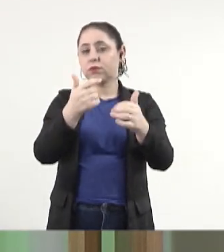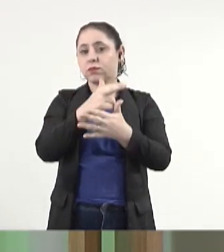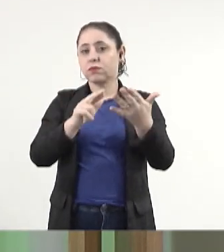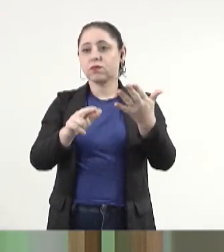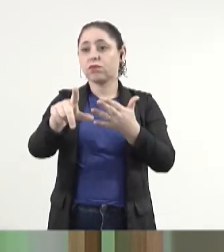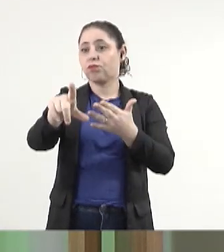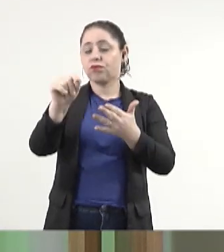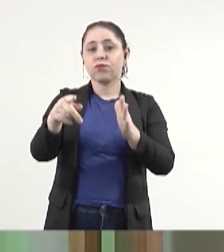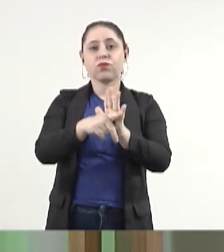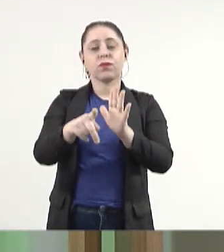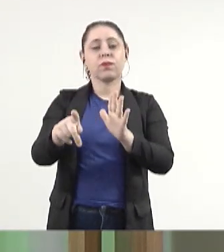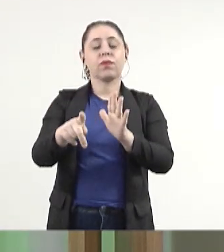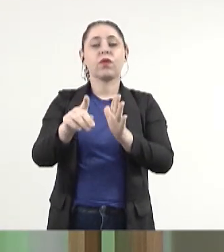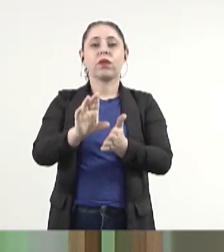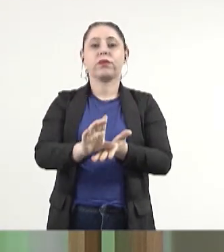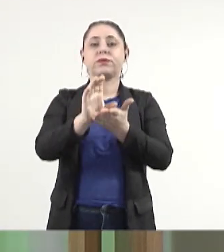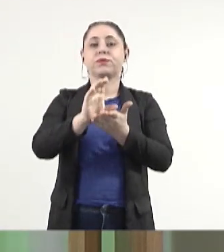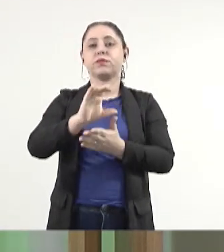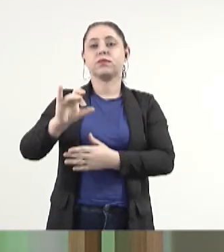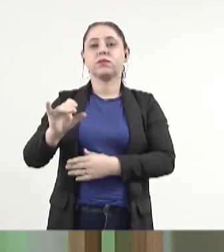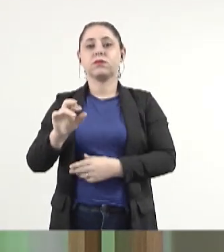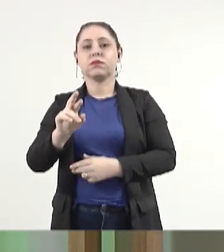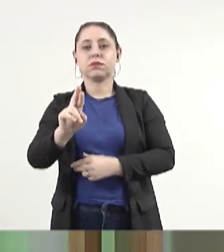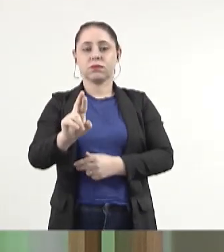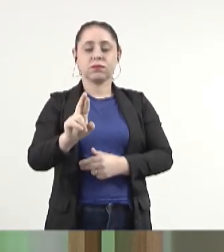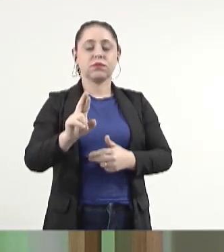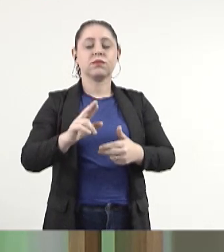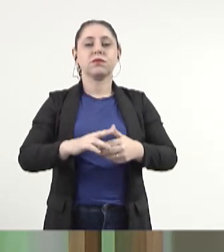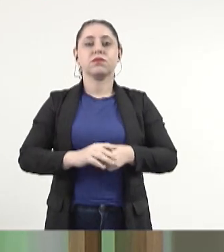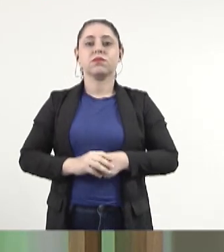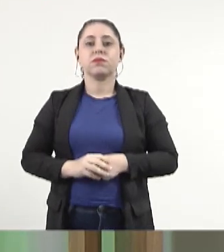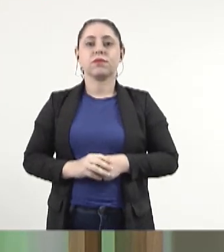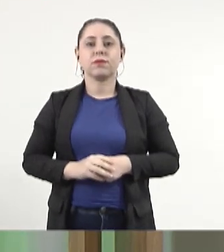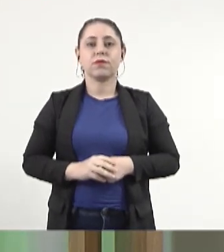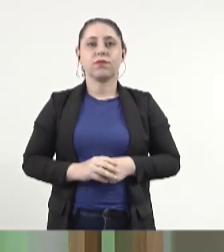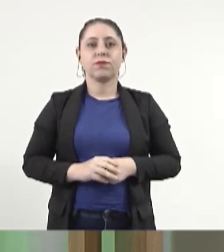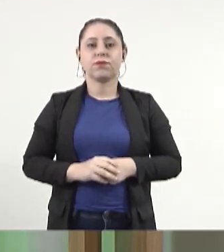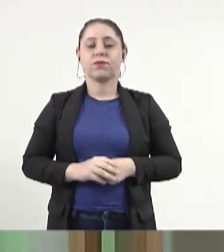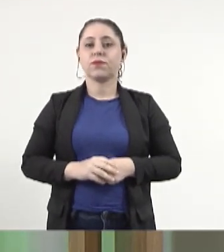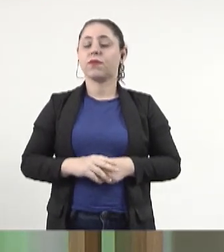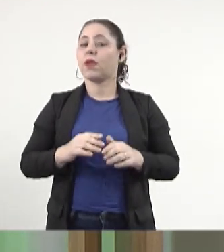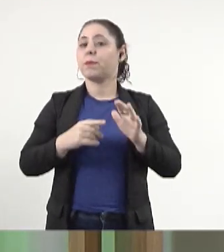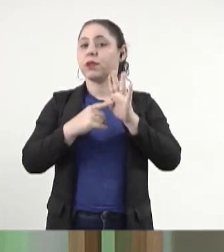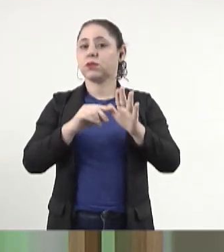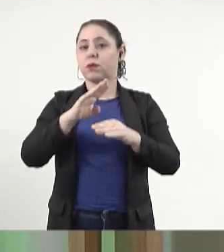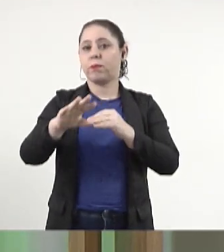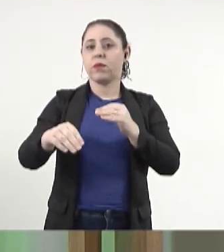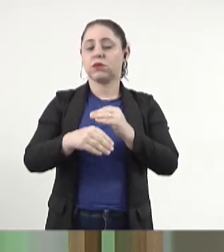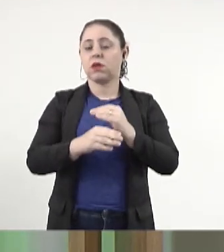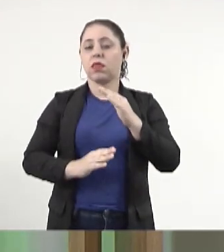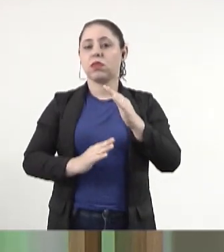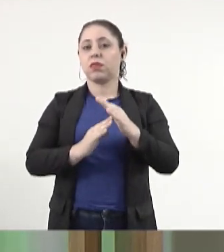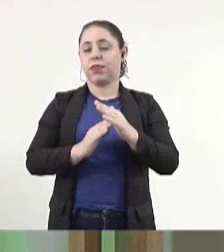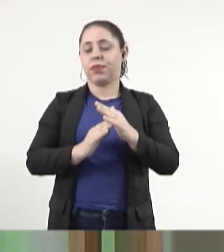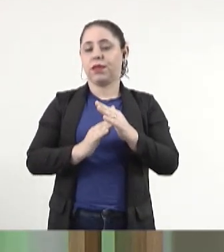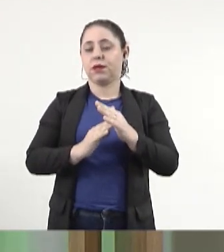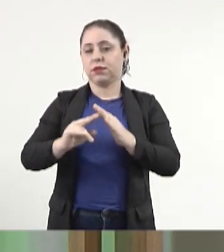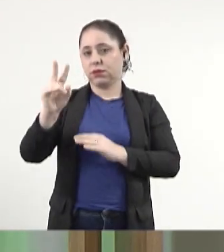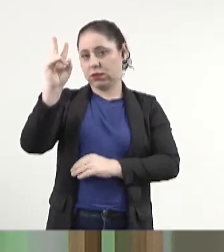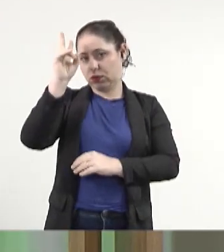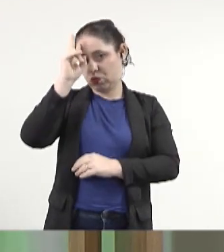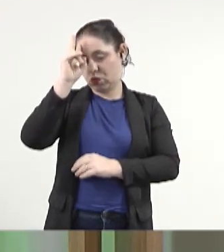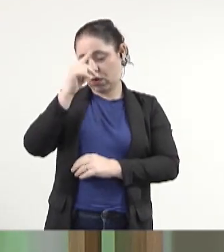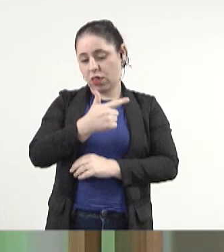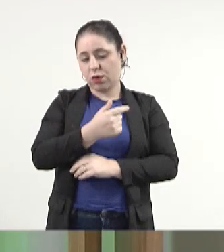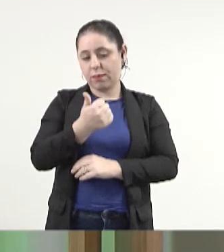relator designado pela Comissão de Constituição, Justiça e Redação. Então, a apresentação de emendas para a Lei Orçamentária Anual